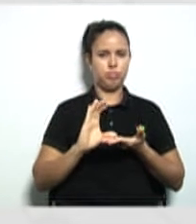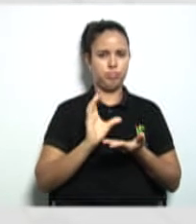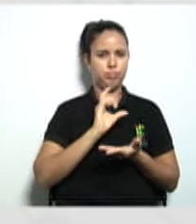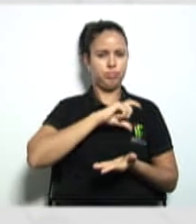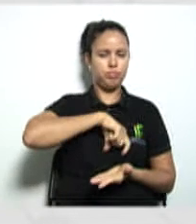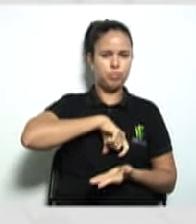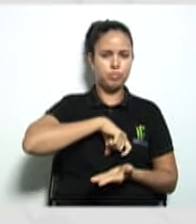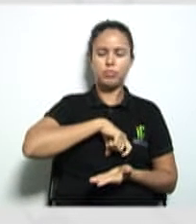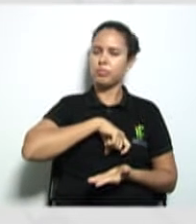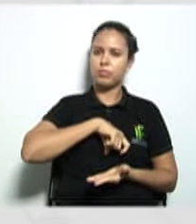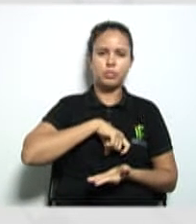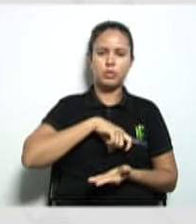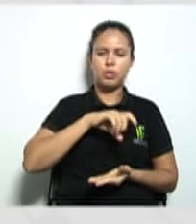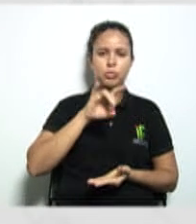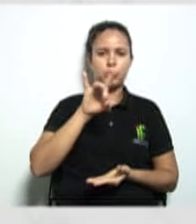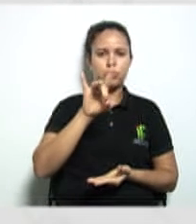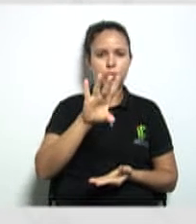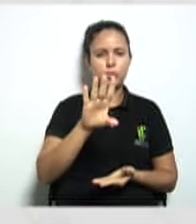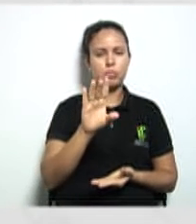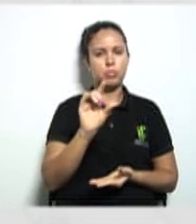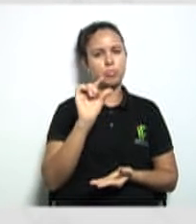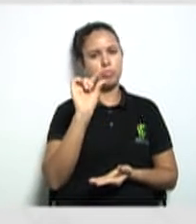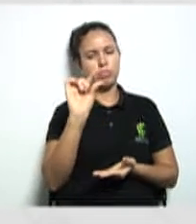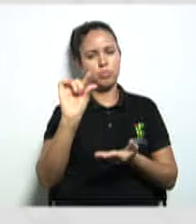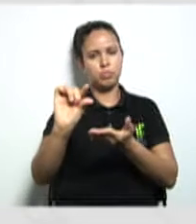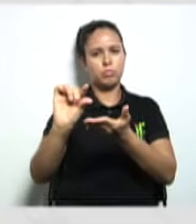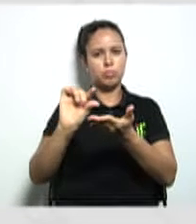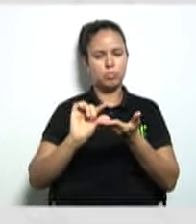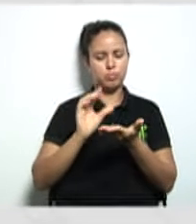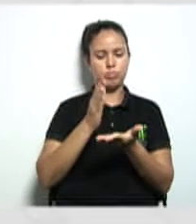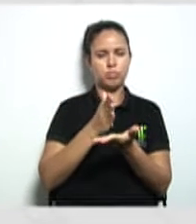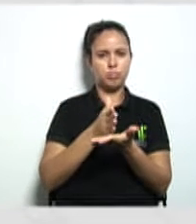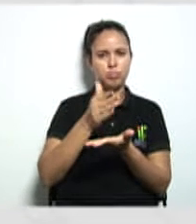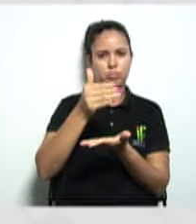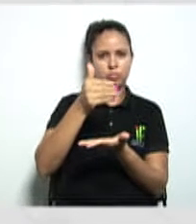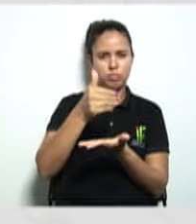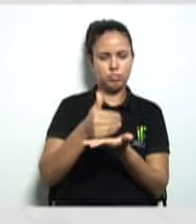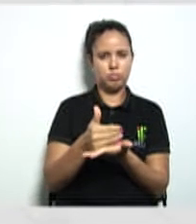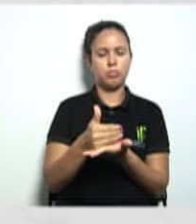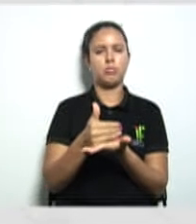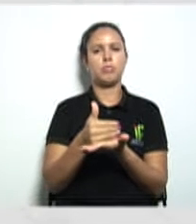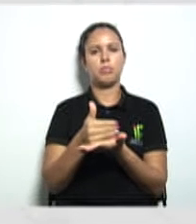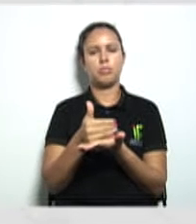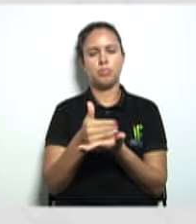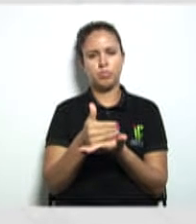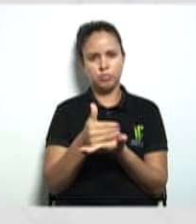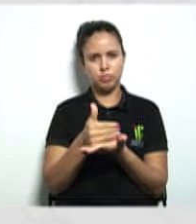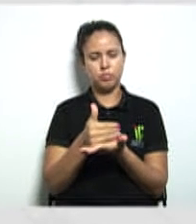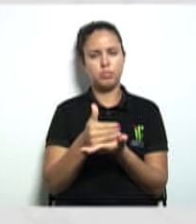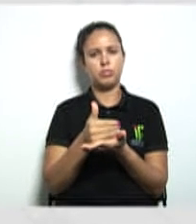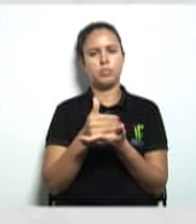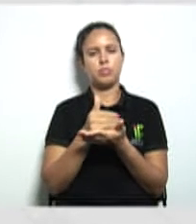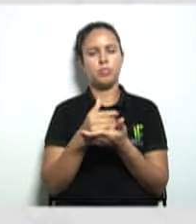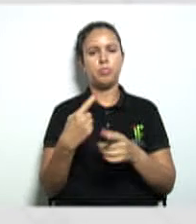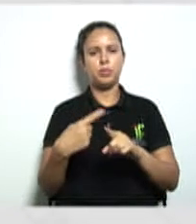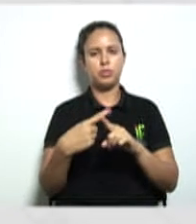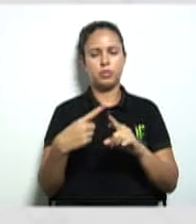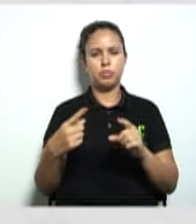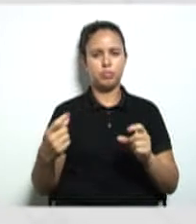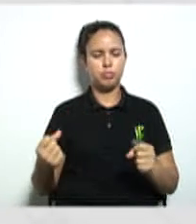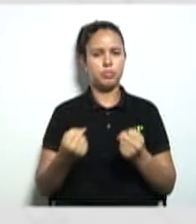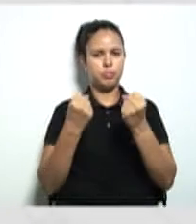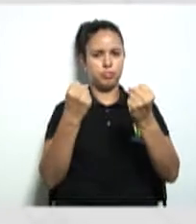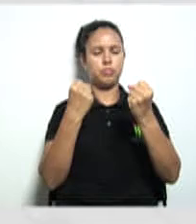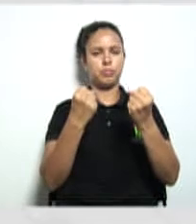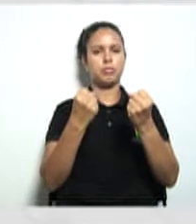pequenas margens, de modo a poder realimentar e fortalecer o quê? A